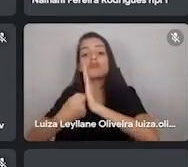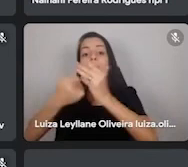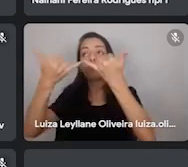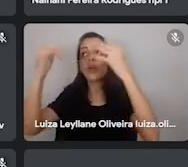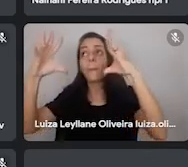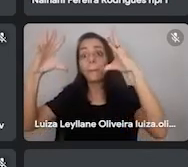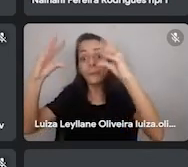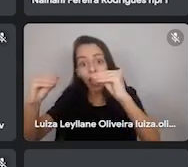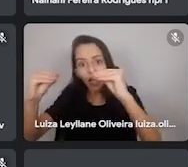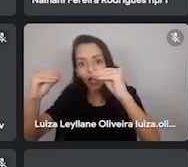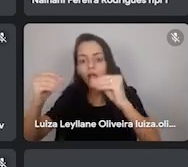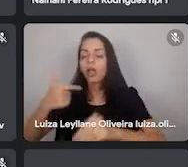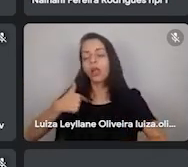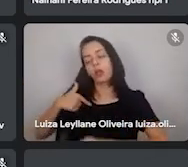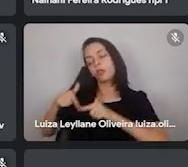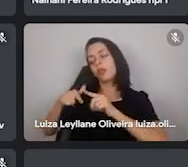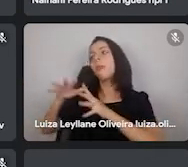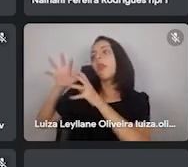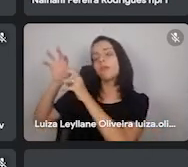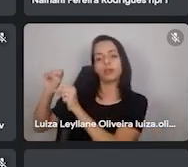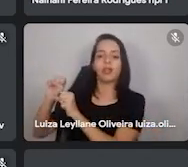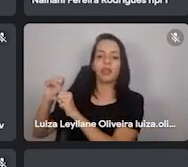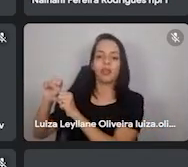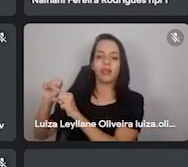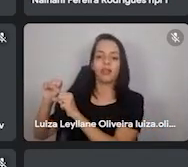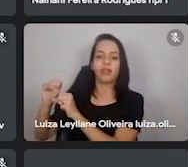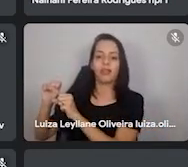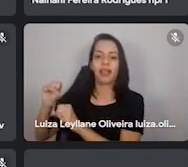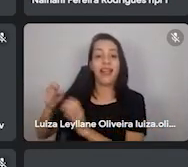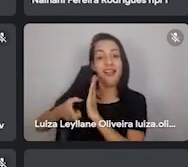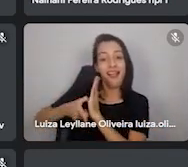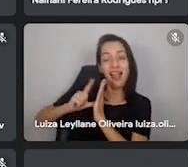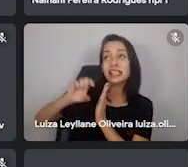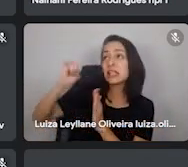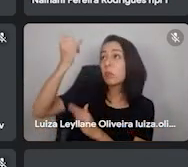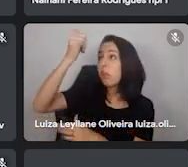Aqui, perto, aqui em Juramento,